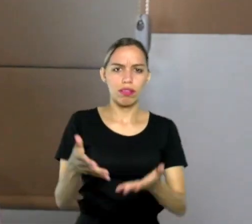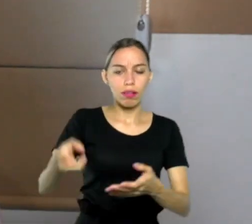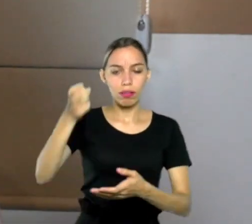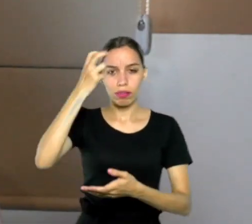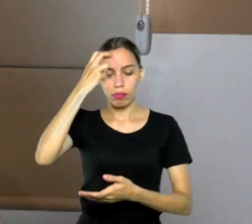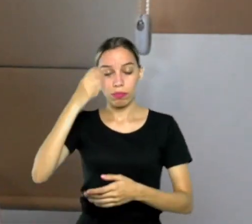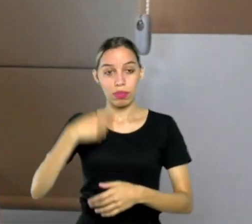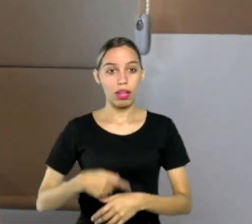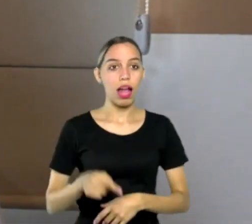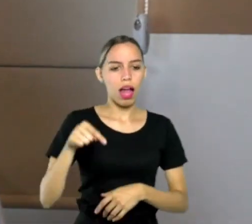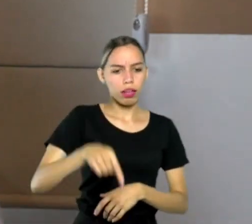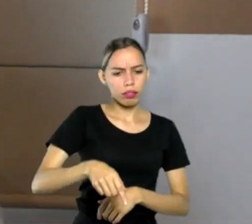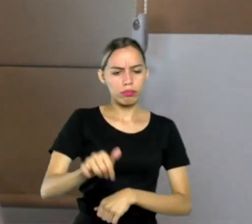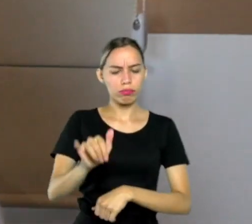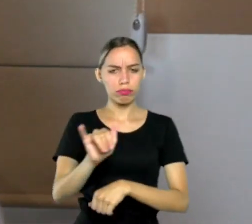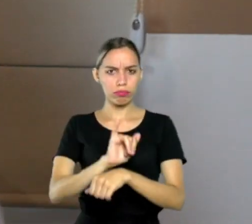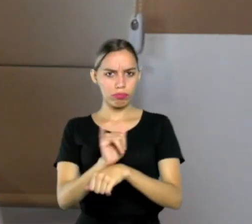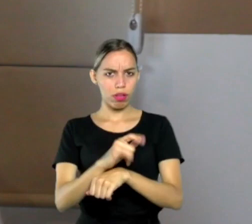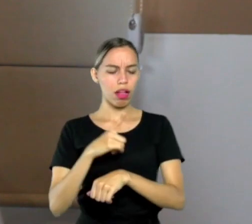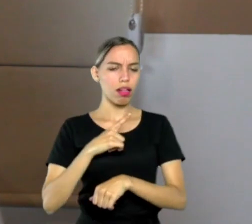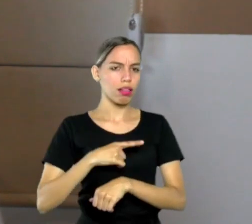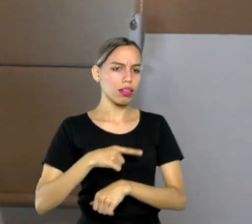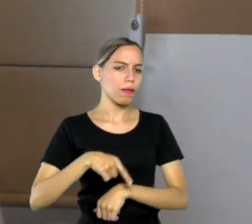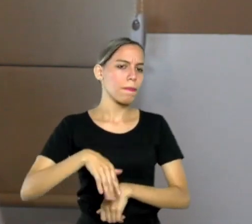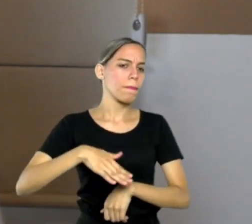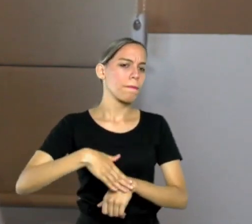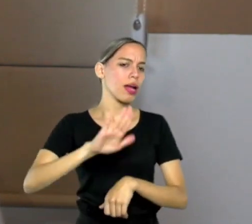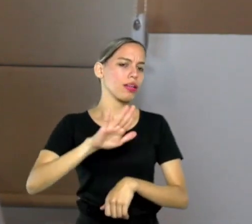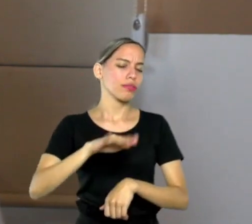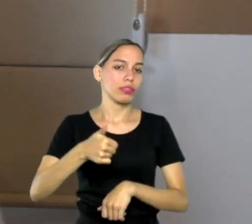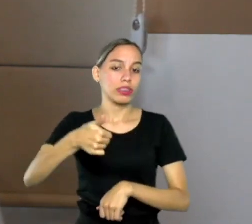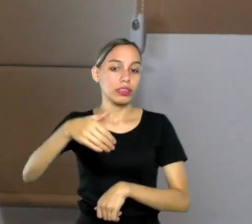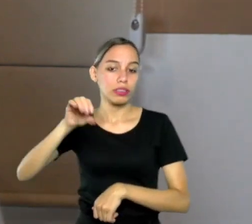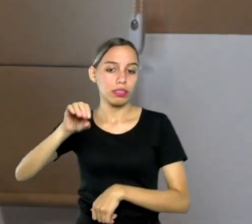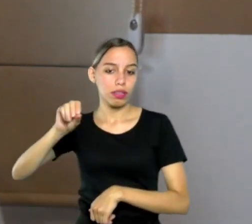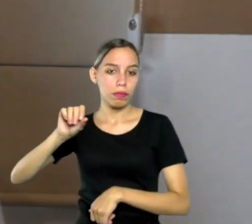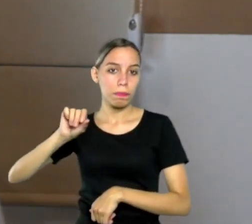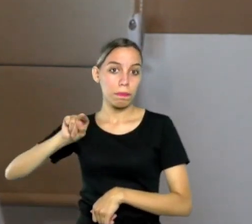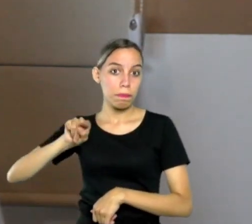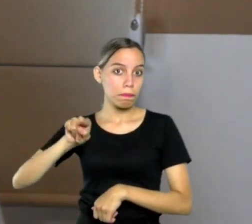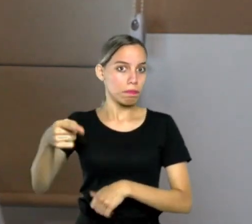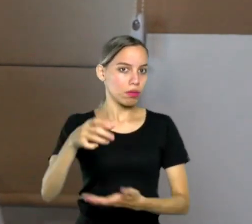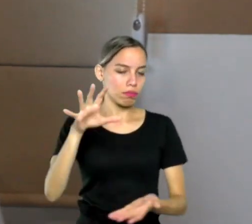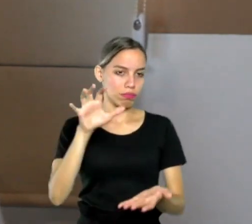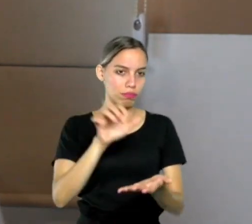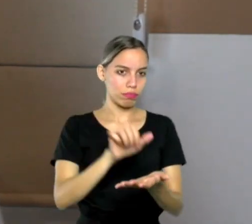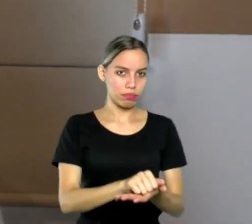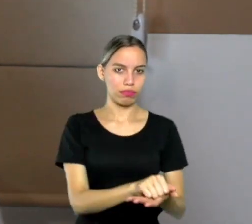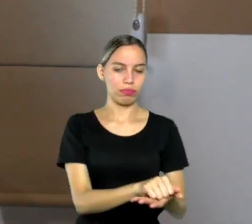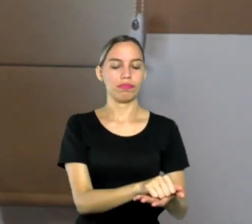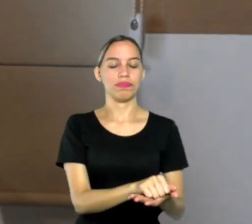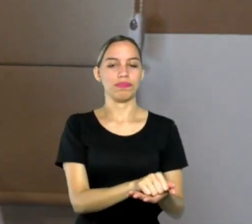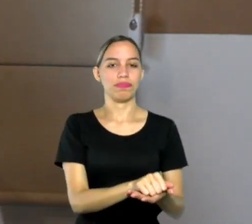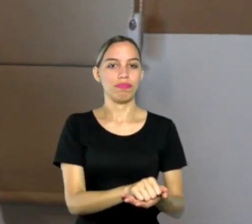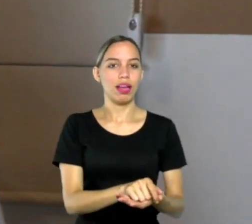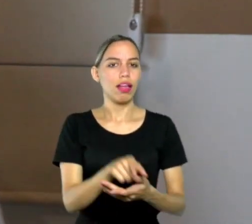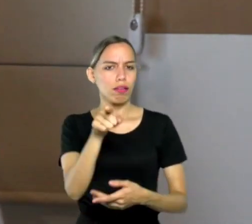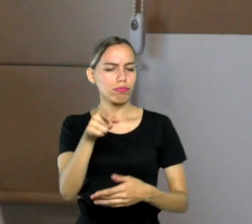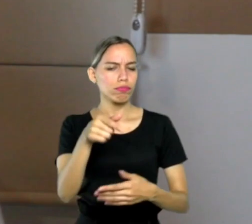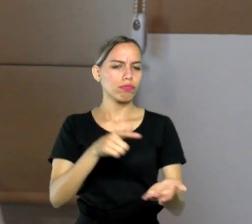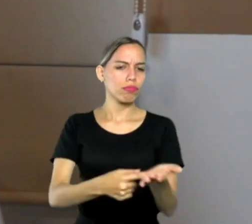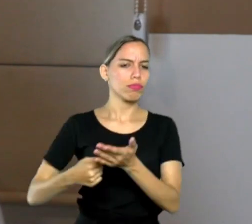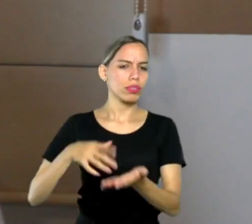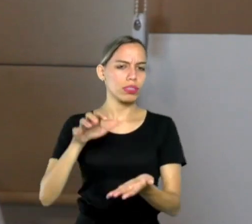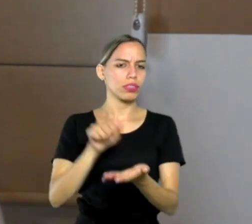do Sempre um Papo no YouTube, a gente já tem mais de 100 mil seguidores, e eu te convido para se inscrever e ativar o sininho